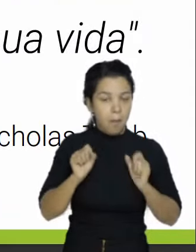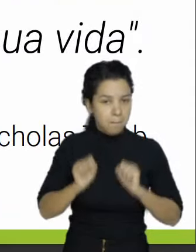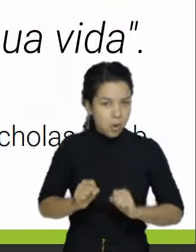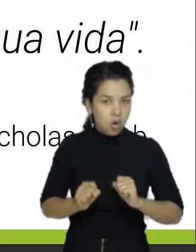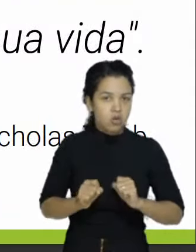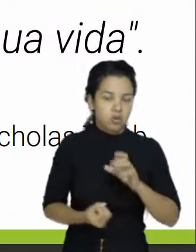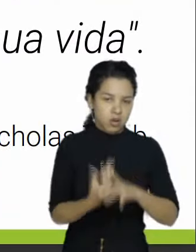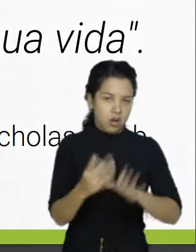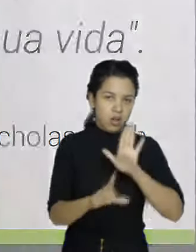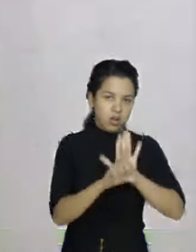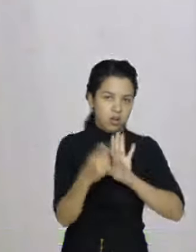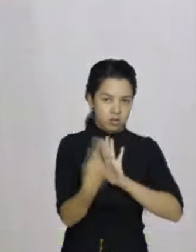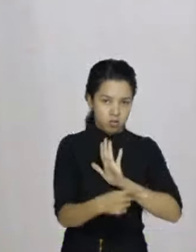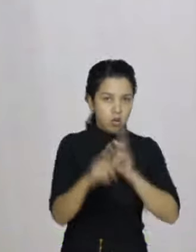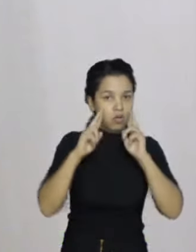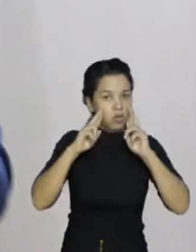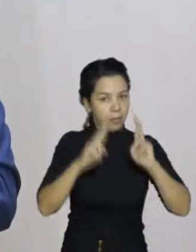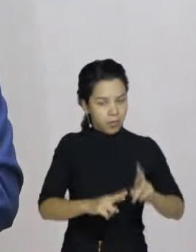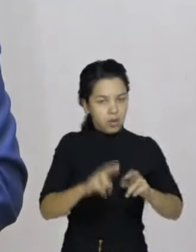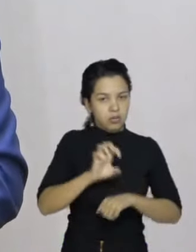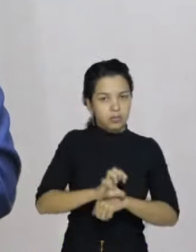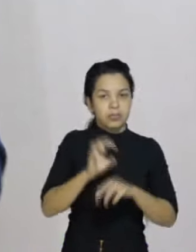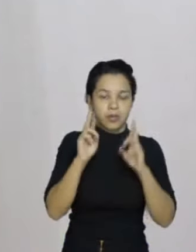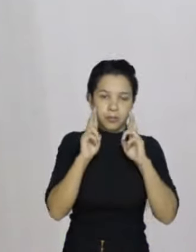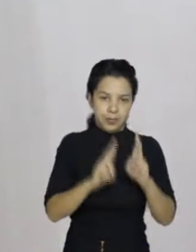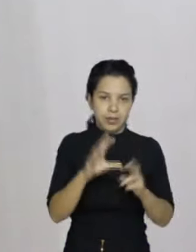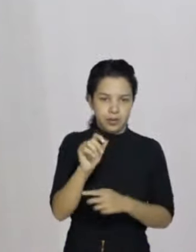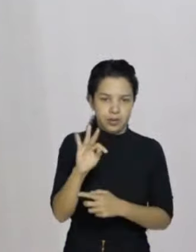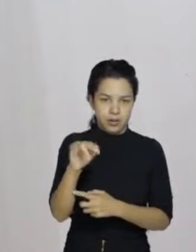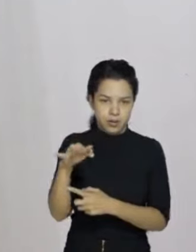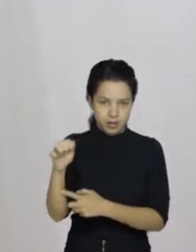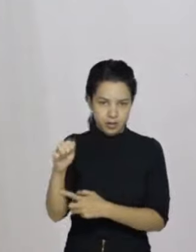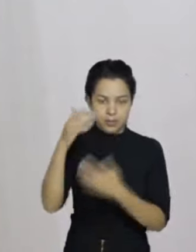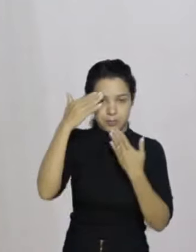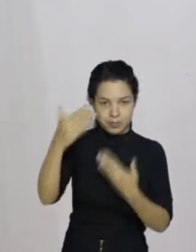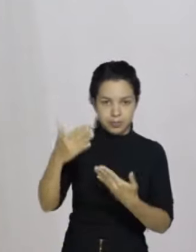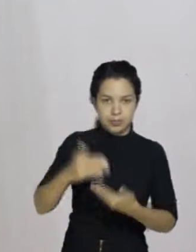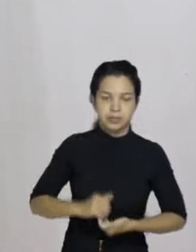respeito o nosso estado respeita Catarina Muito obrigado